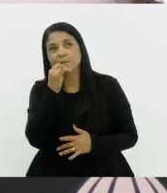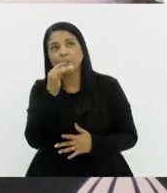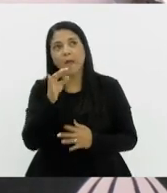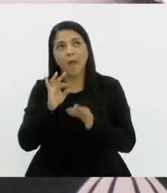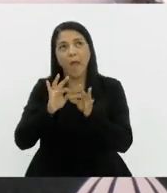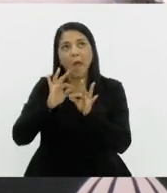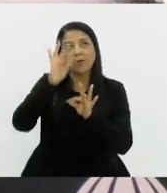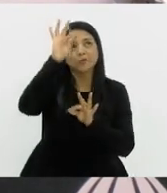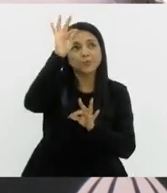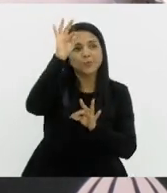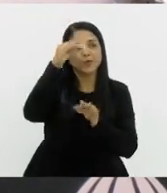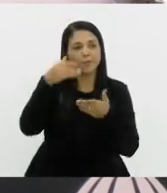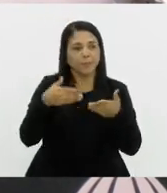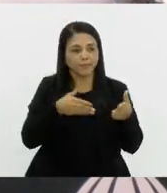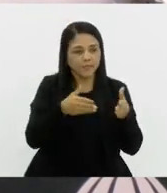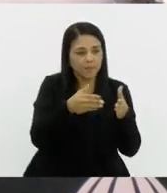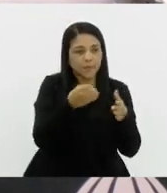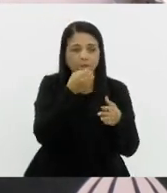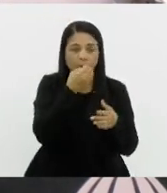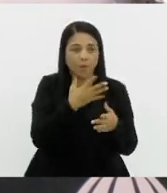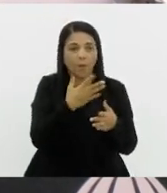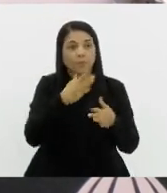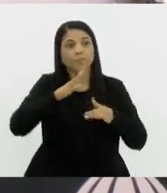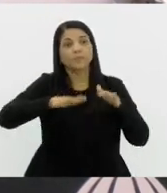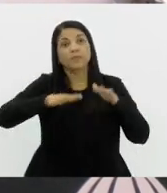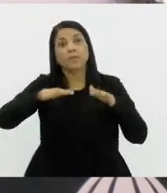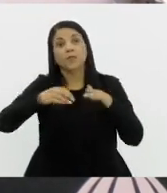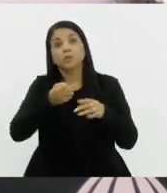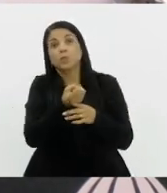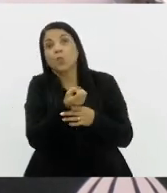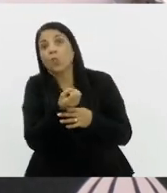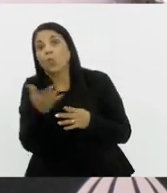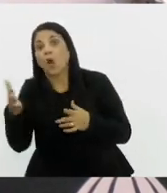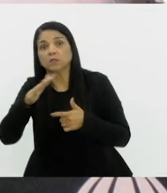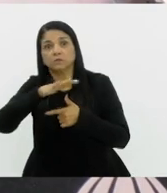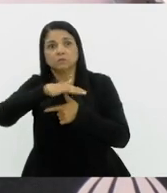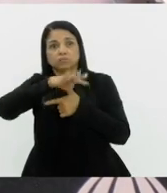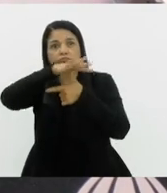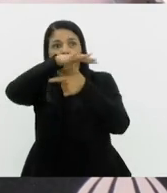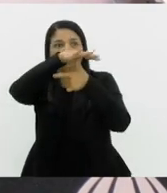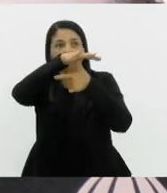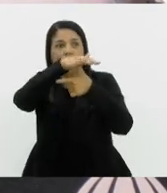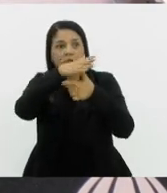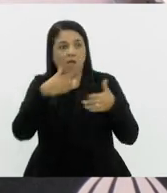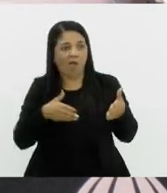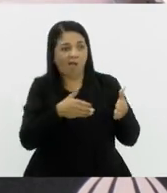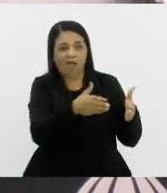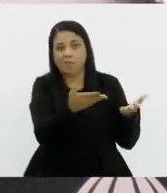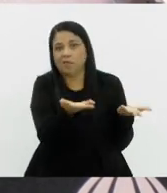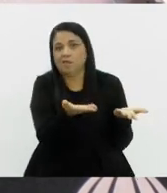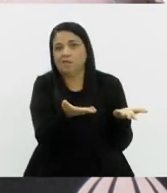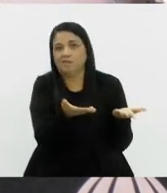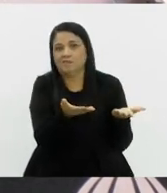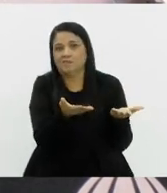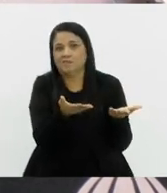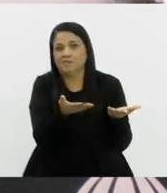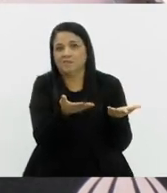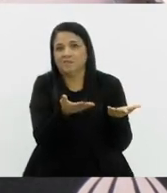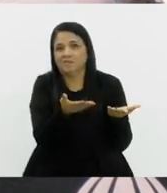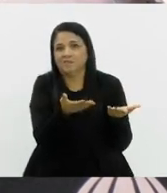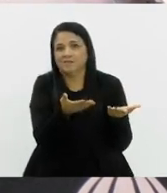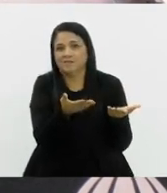altura por essa rota, está bom. Depende de quantos veículos vão passar por ali. É um efeito